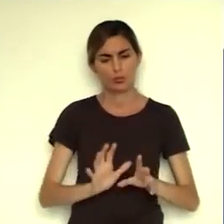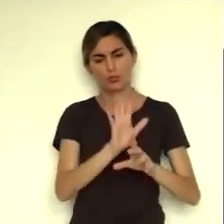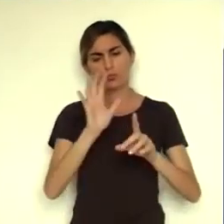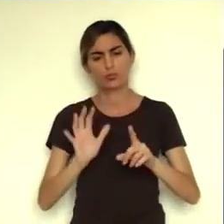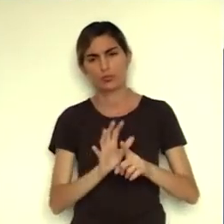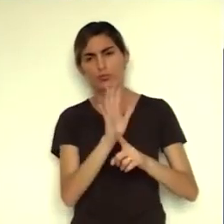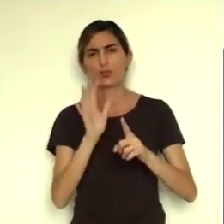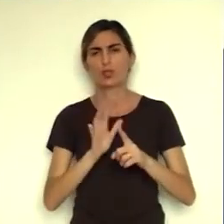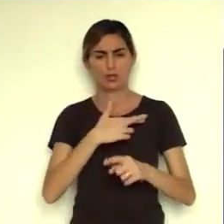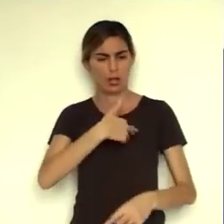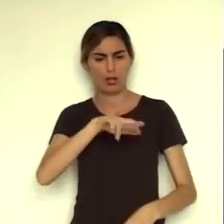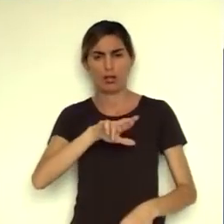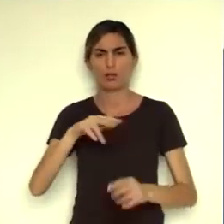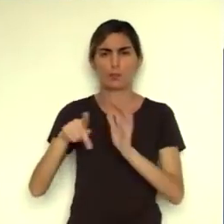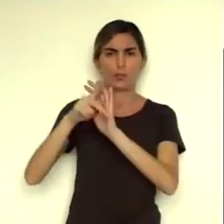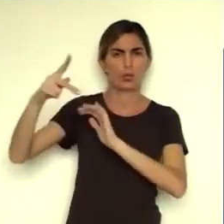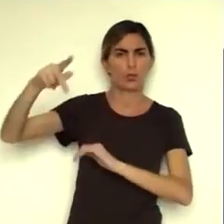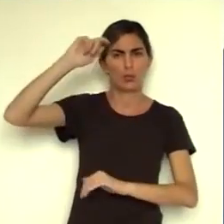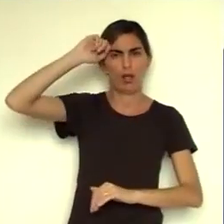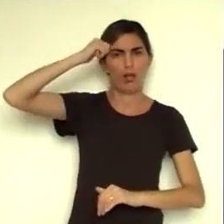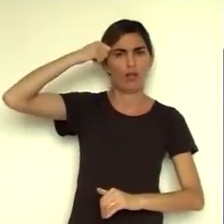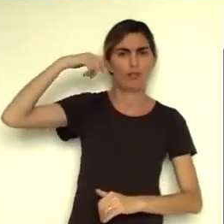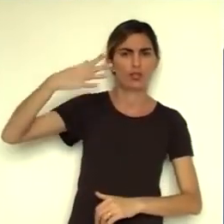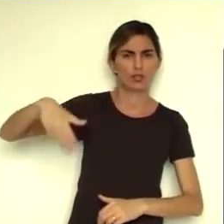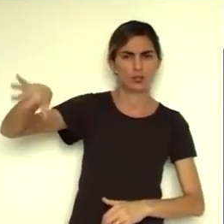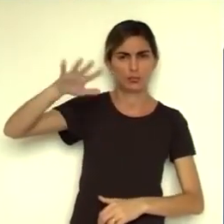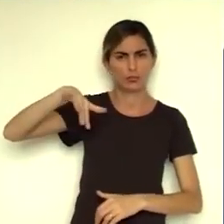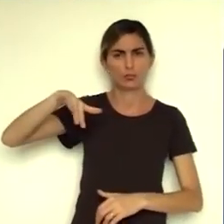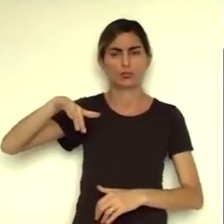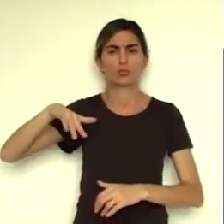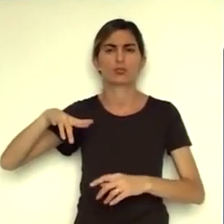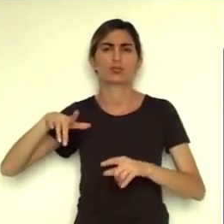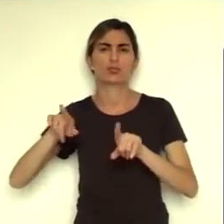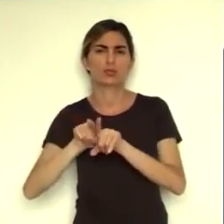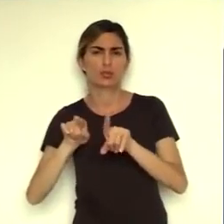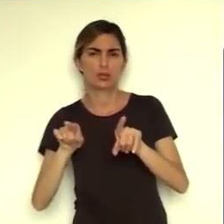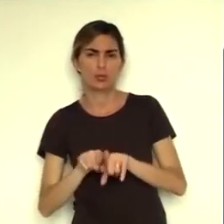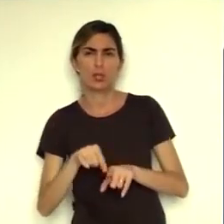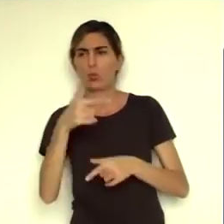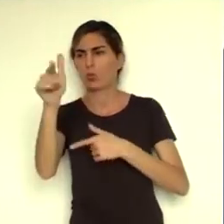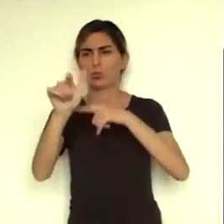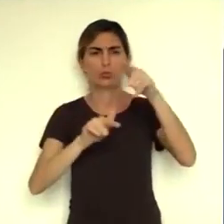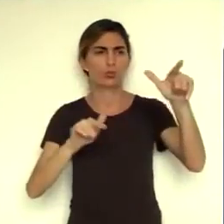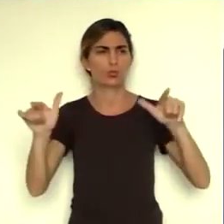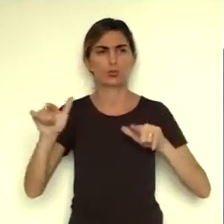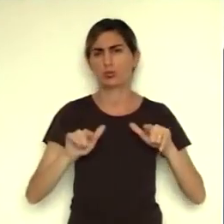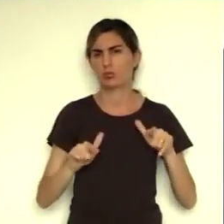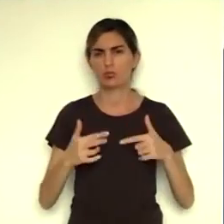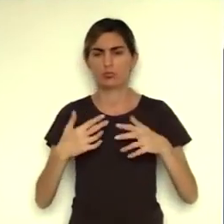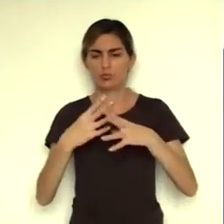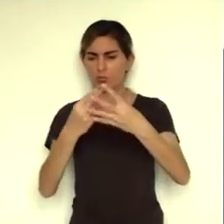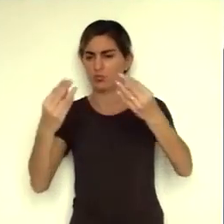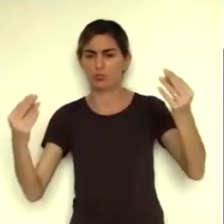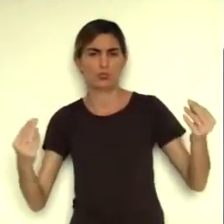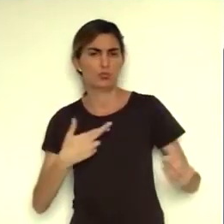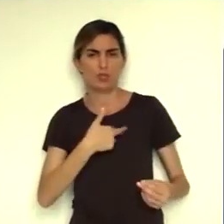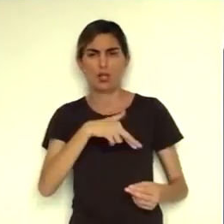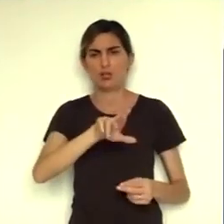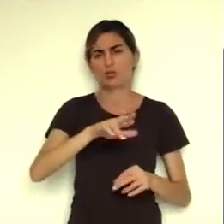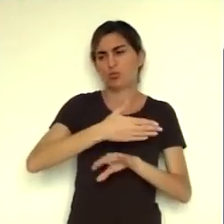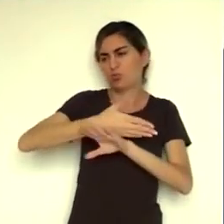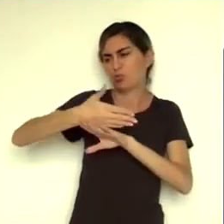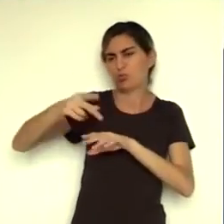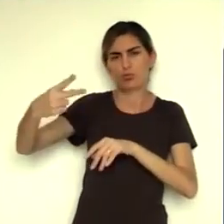tem influências dessas religiões de matriz africana e sincronia com as demais religiões,